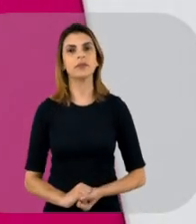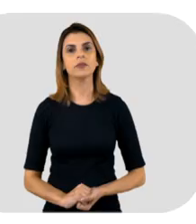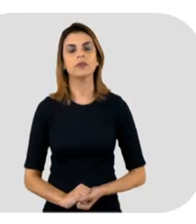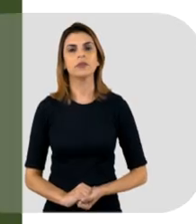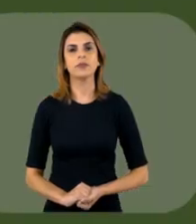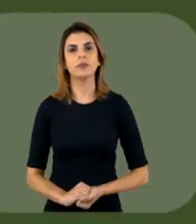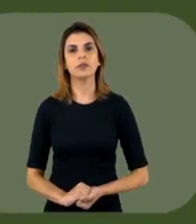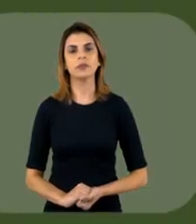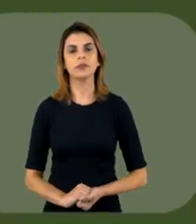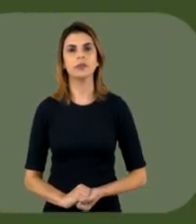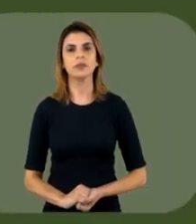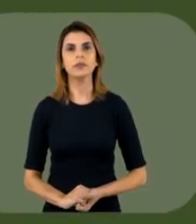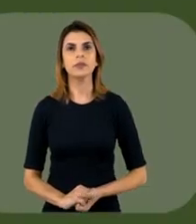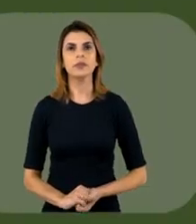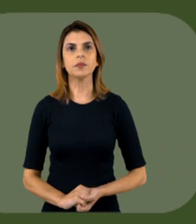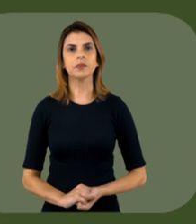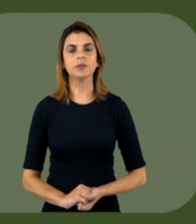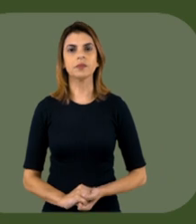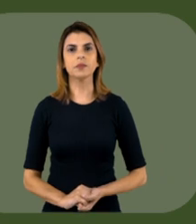minutos